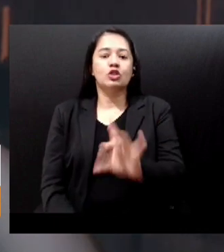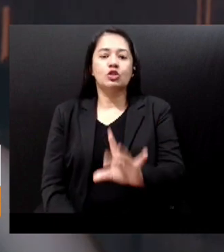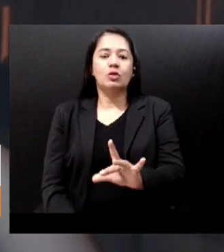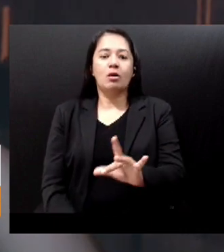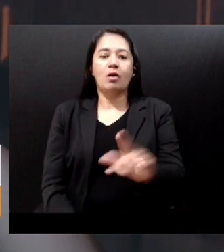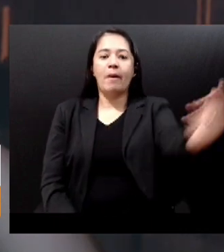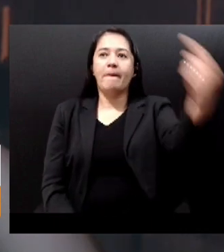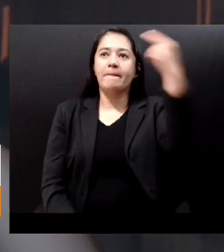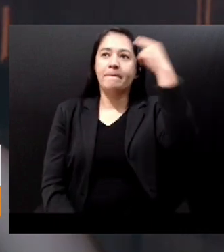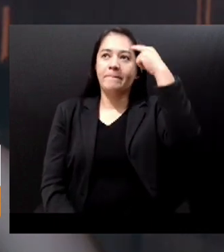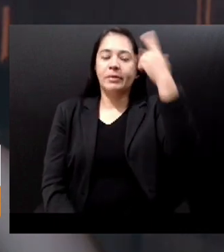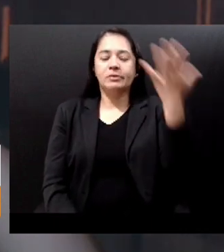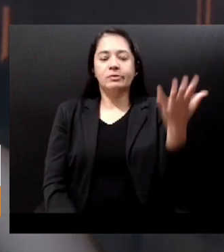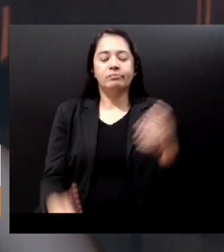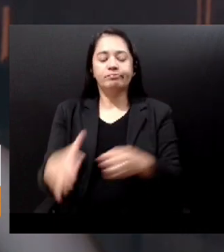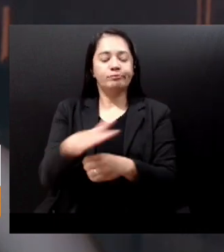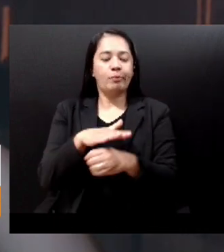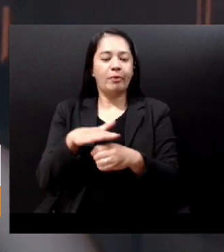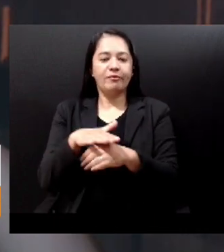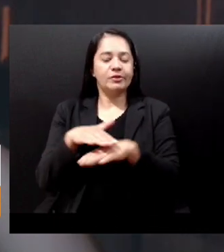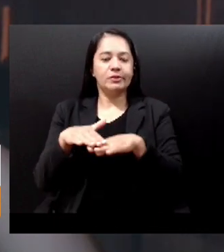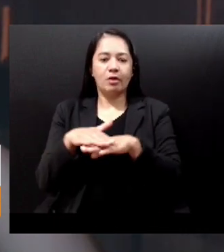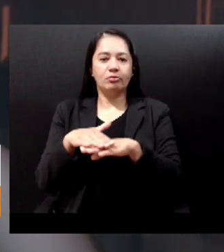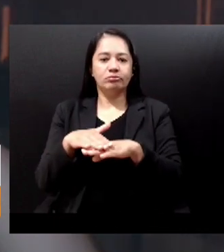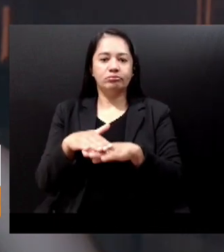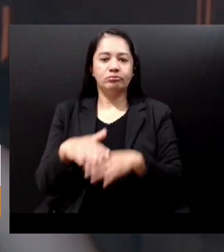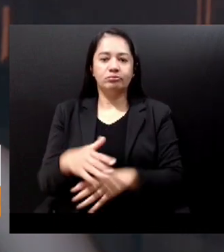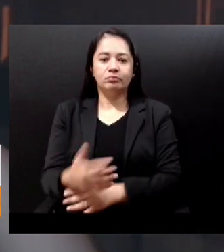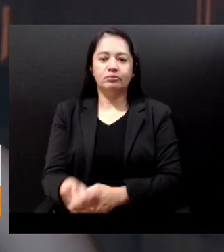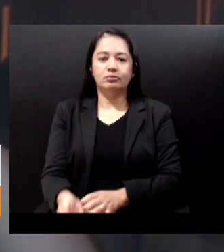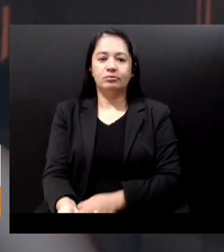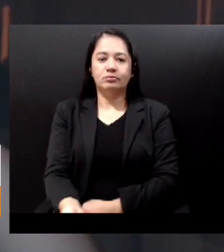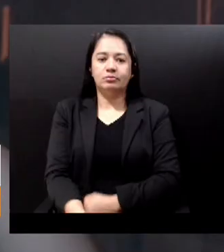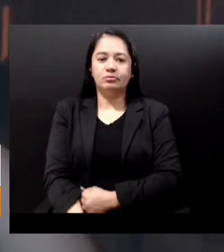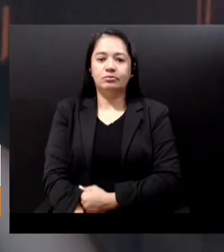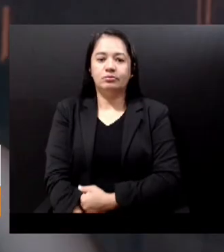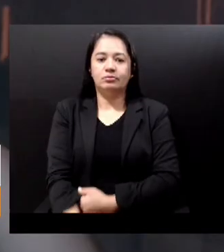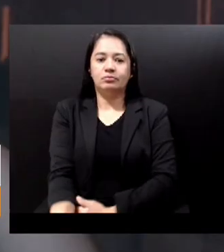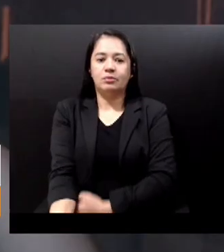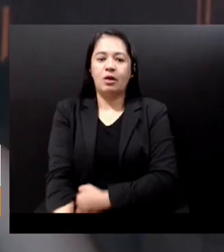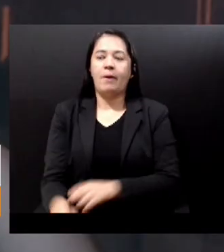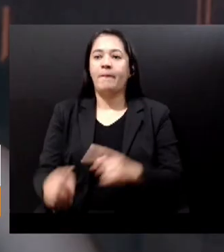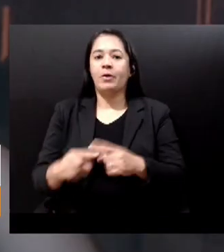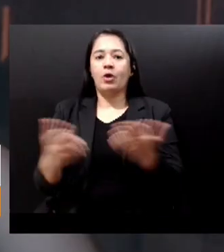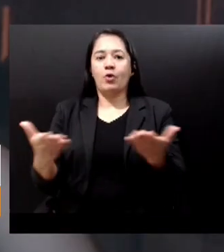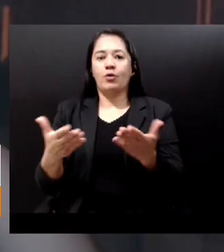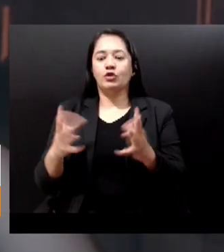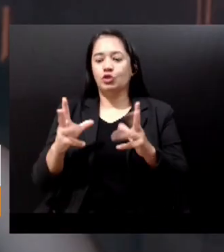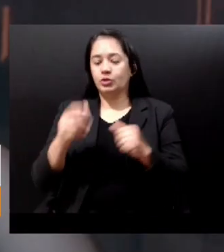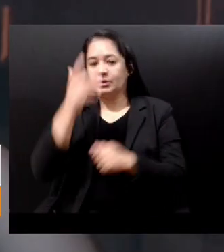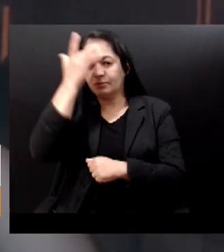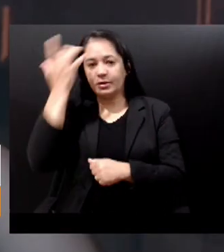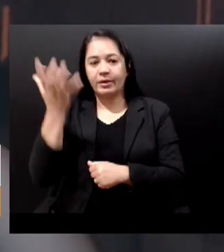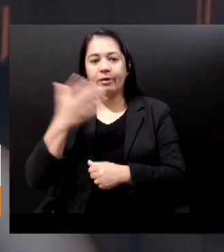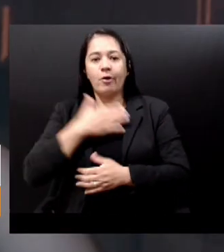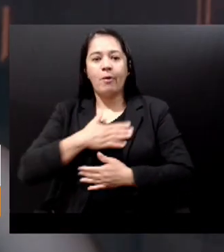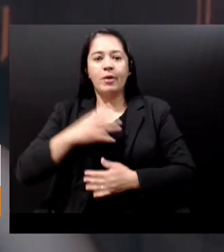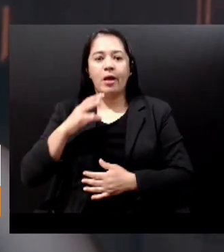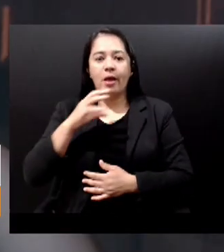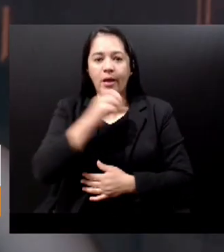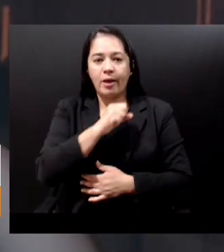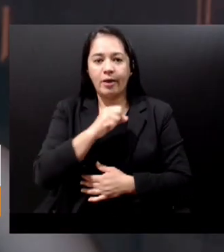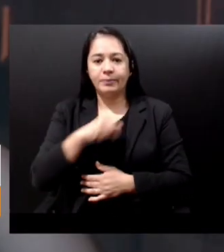fugaz. Mas é difícil, porque todo mundo hoje em dia quer uma busca pelo prazer rápido e a gente não quer viver o desconforto. E muitas